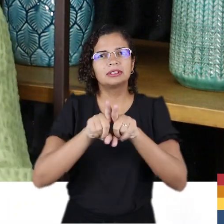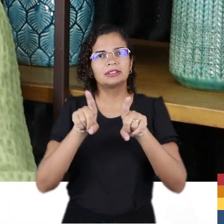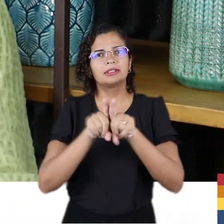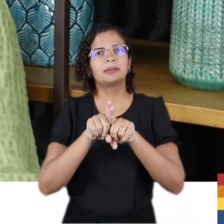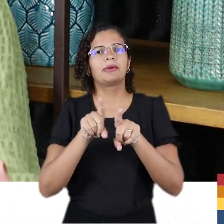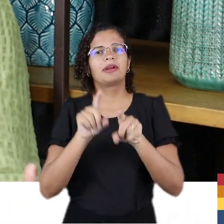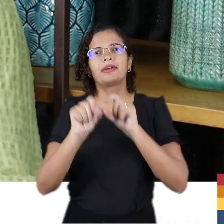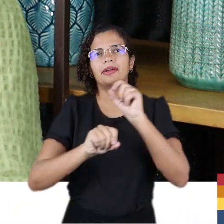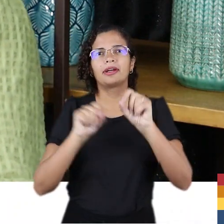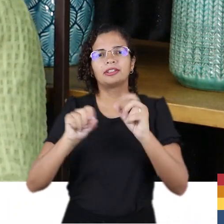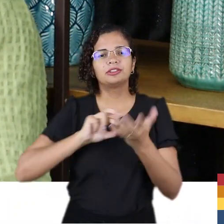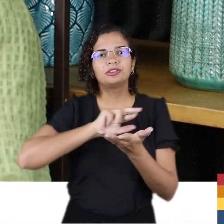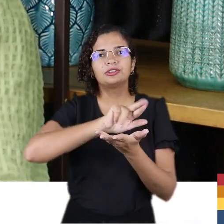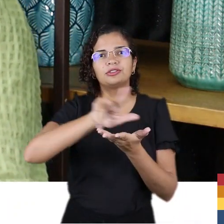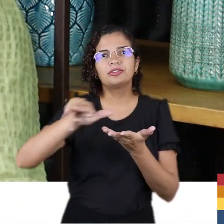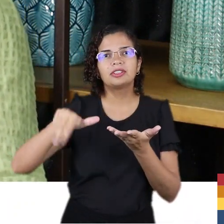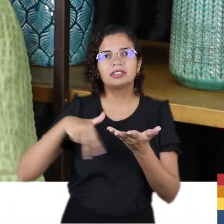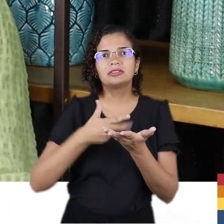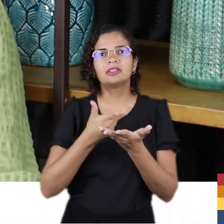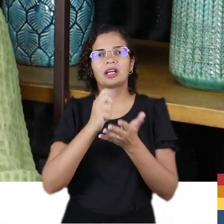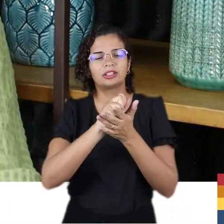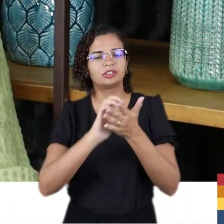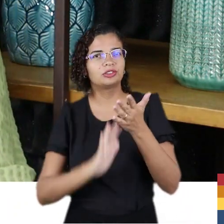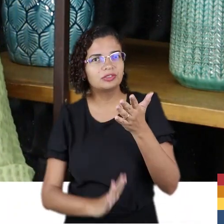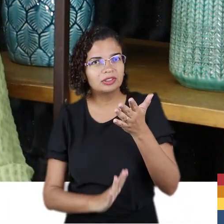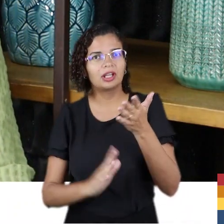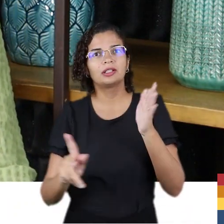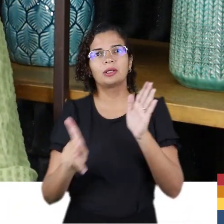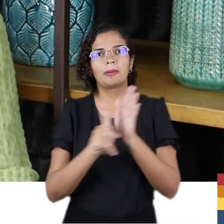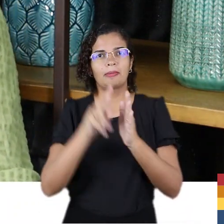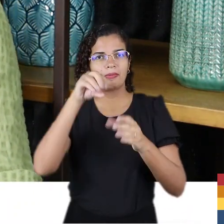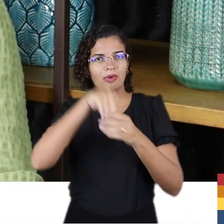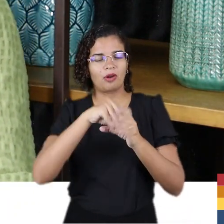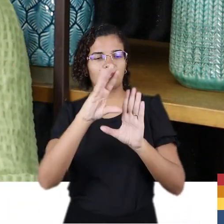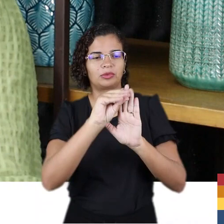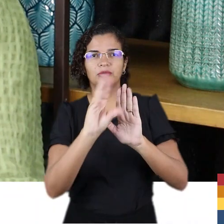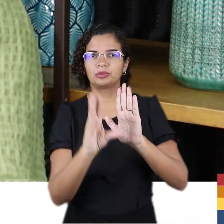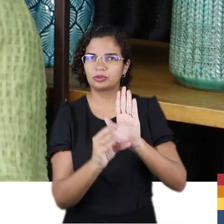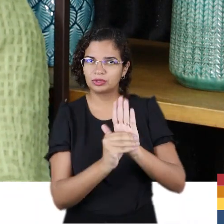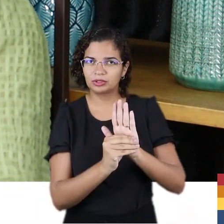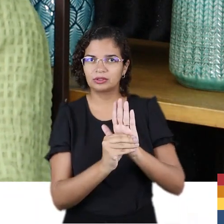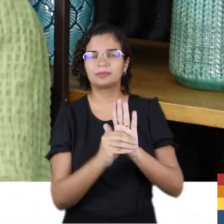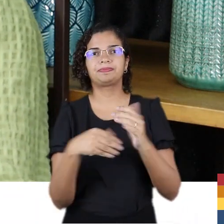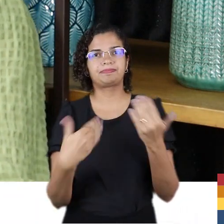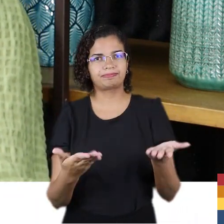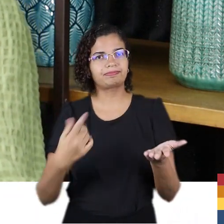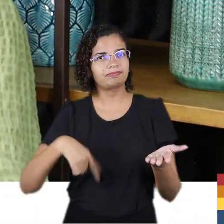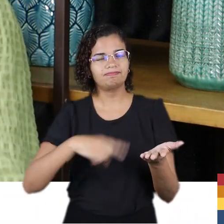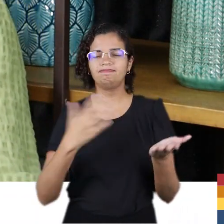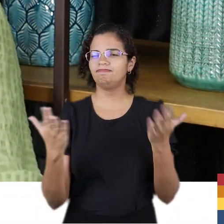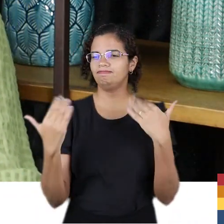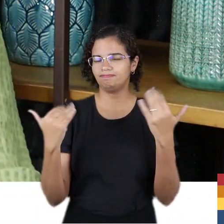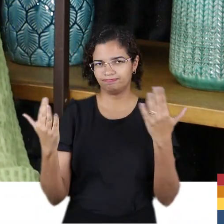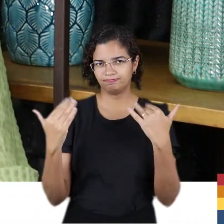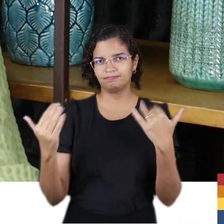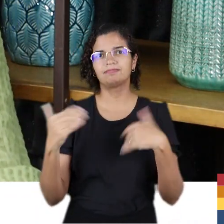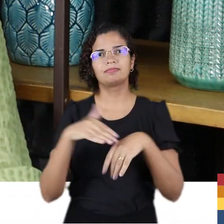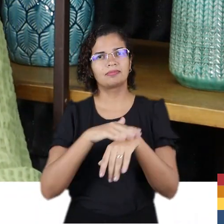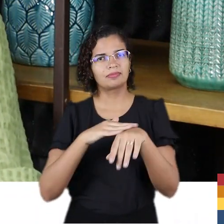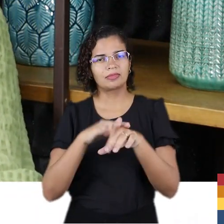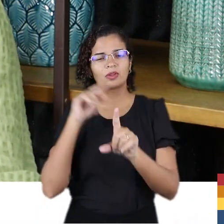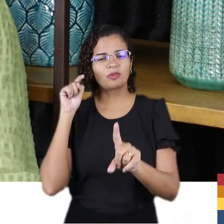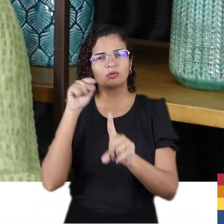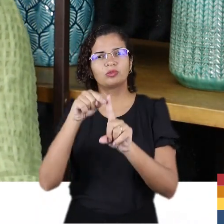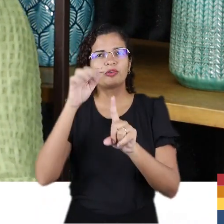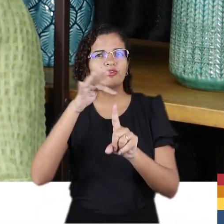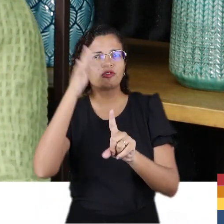Diversificar as atividades em relação à apropriação desse currículo, né? Então a gente vai conversar, sim, sobre essas perspectivas e possibilidades